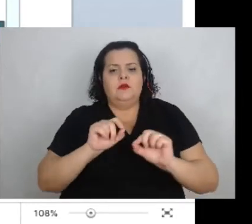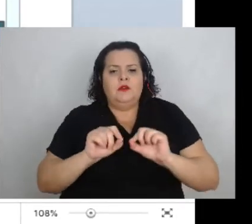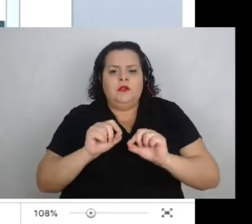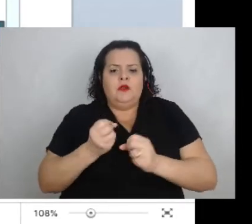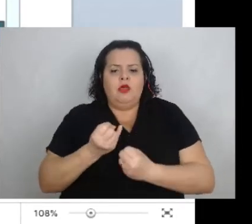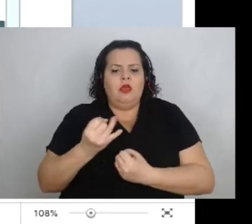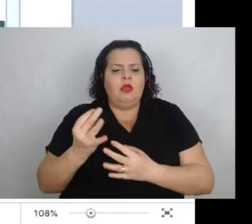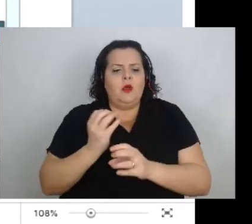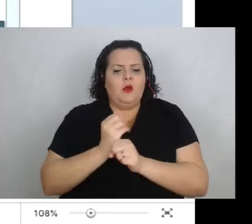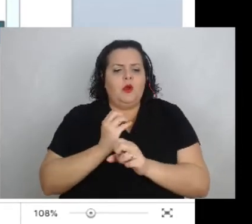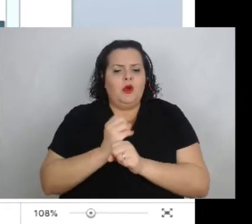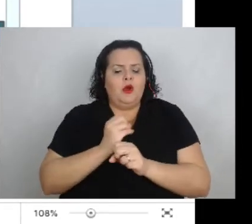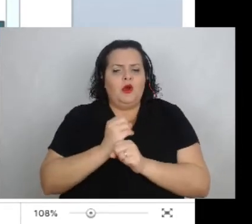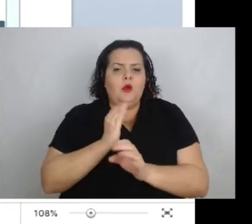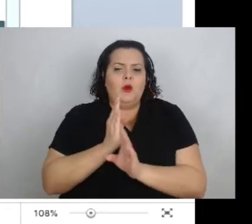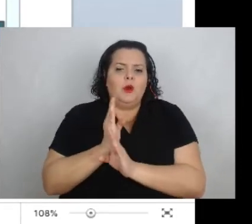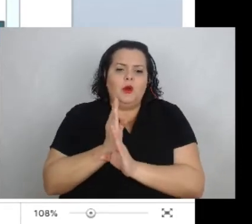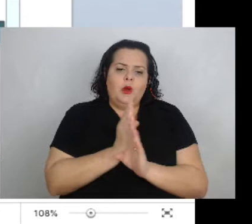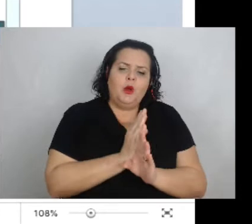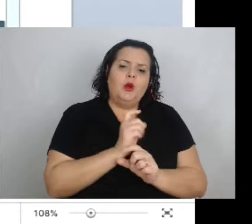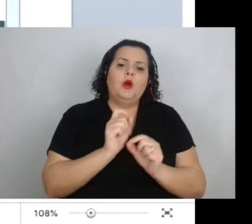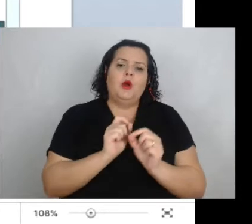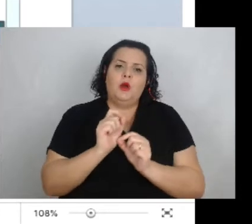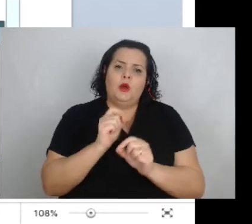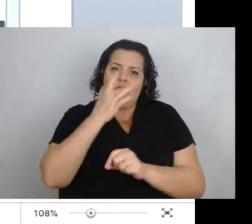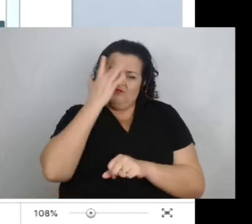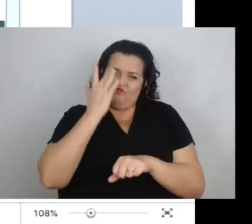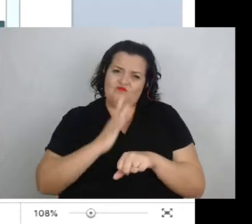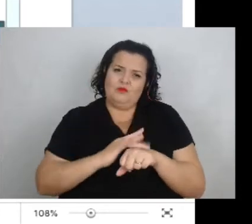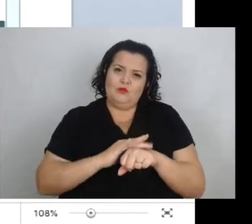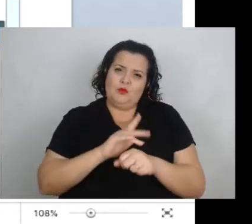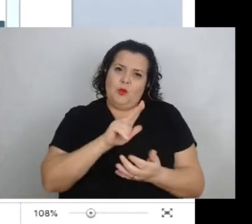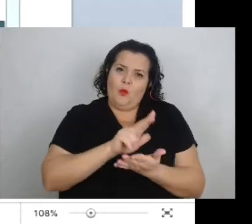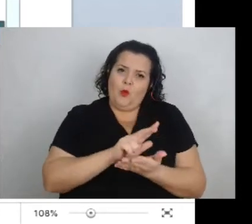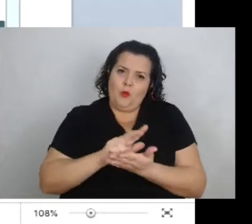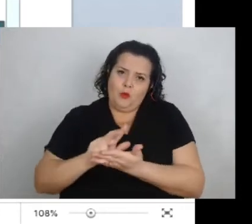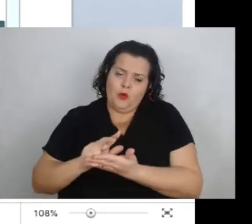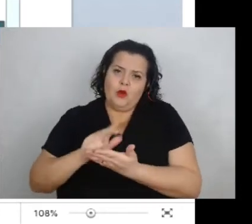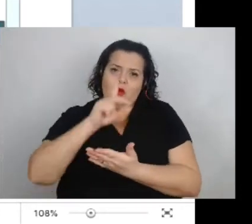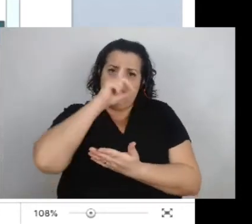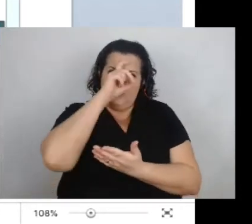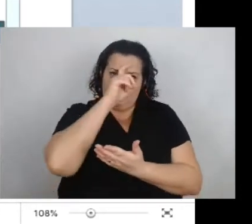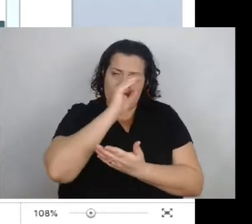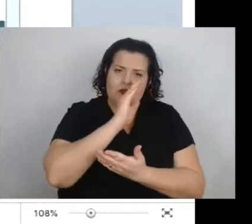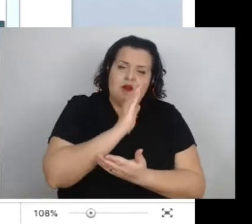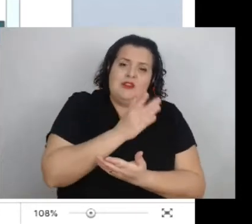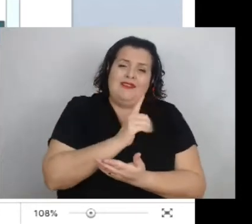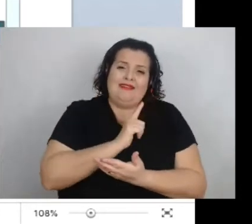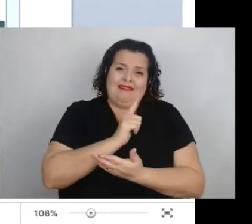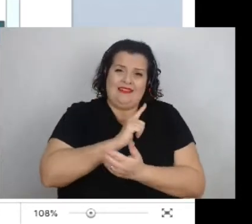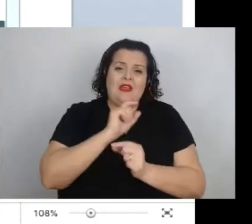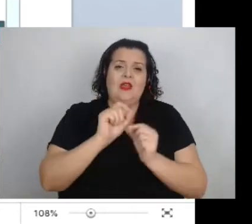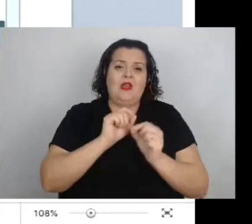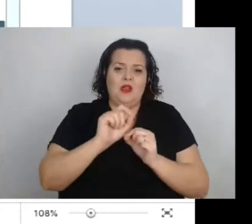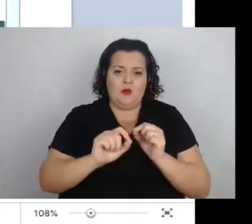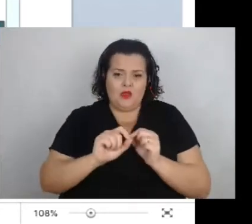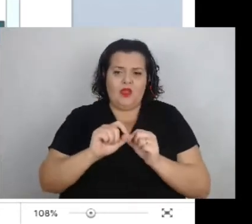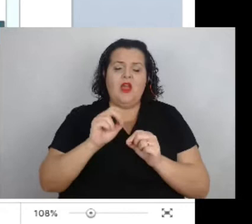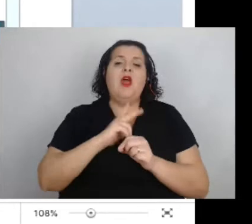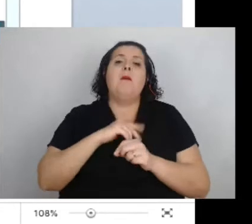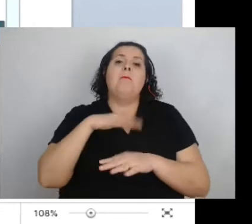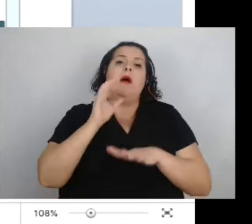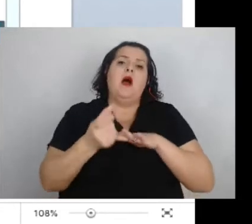logarítmica e viu que os pacientes hospitalizados tinham uma carga viral maior, e aqui